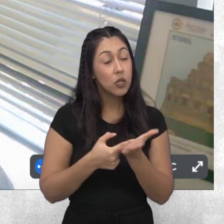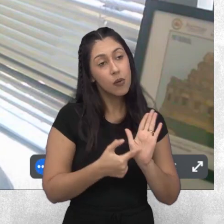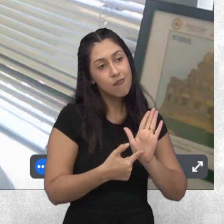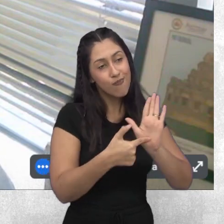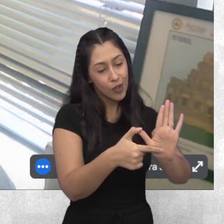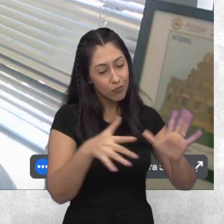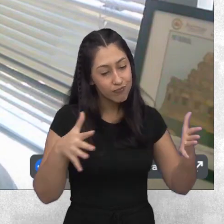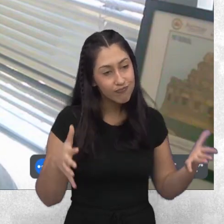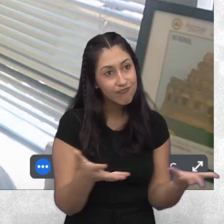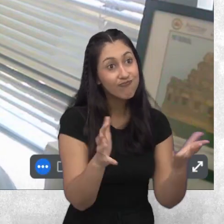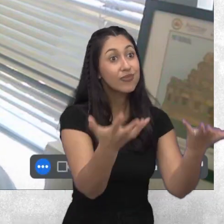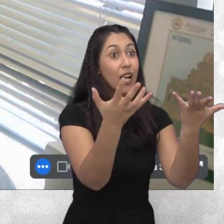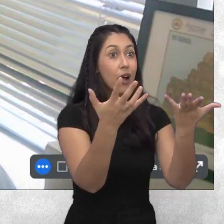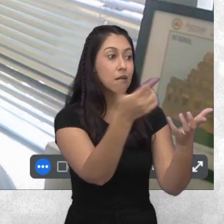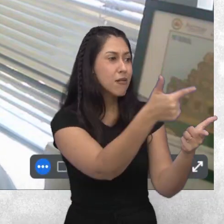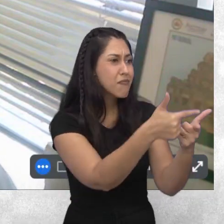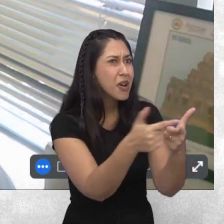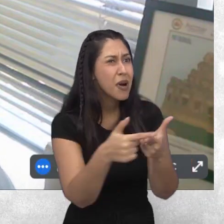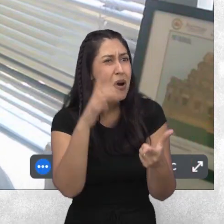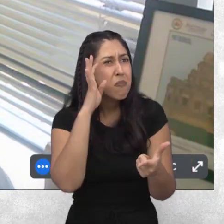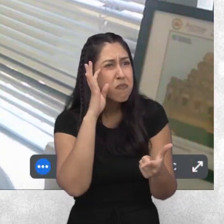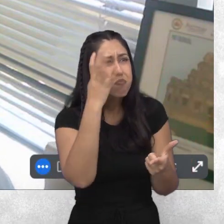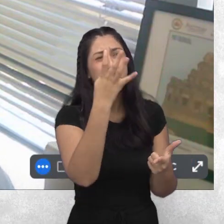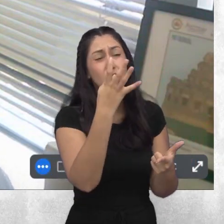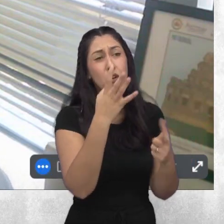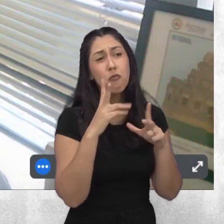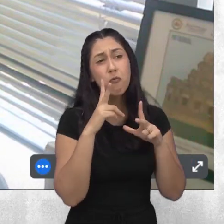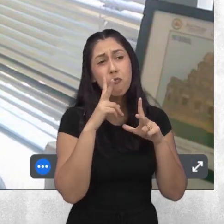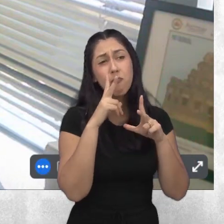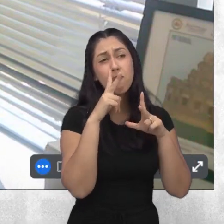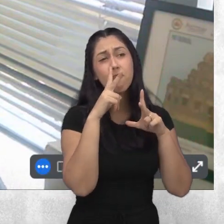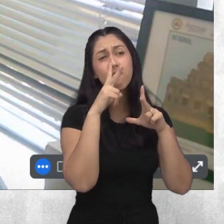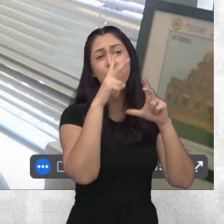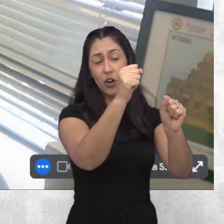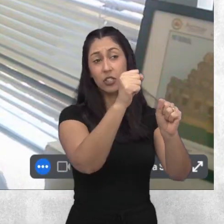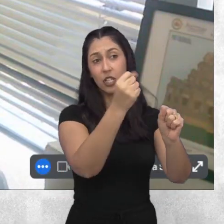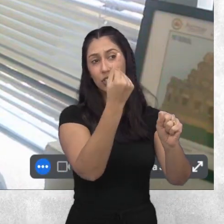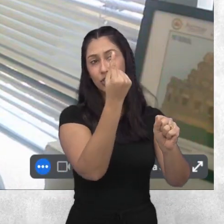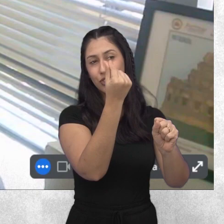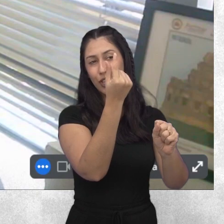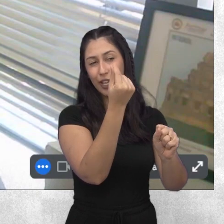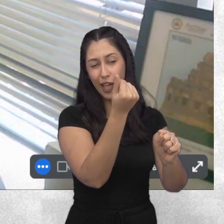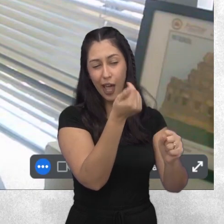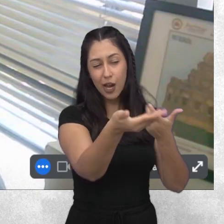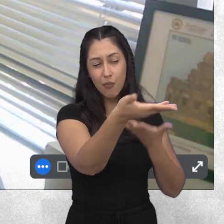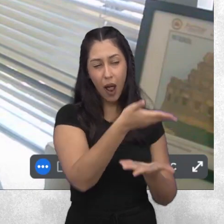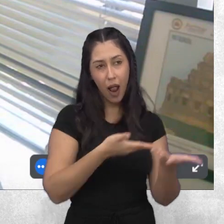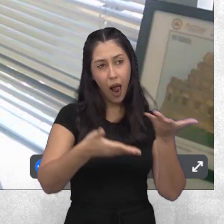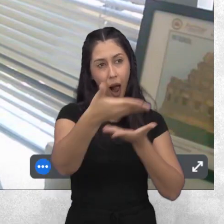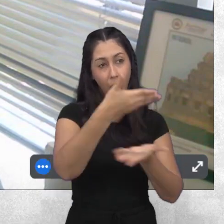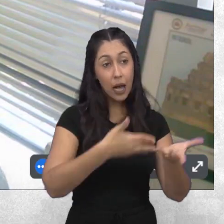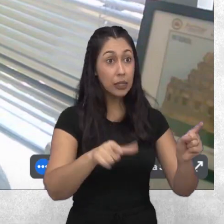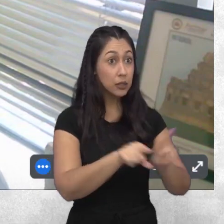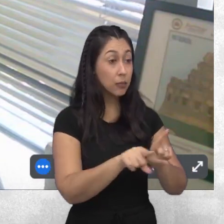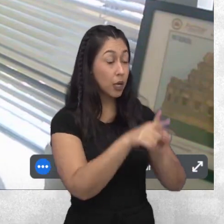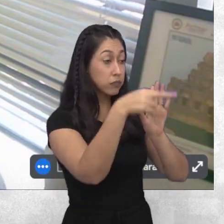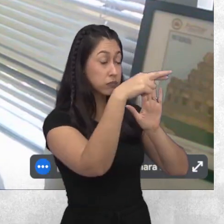impulsionar temas e encontrar soluções ou fortalecer formas de financiamento